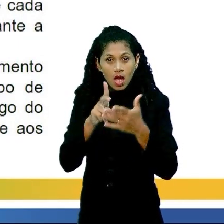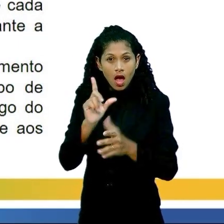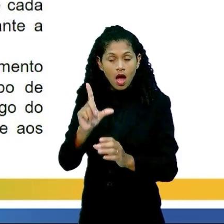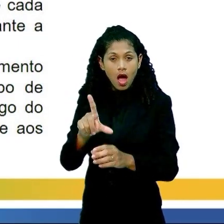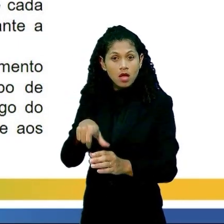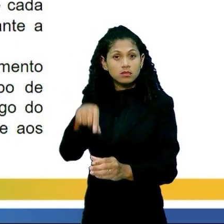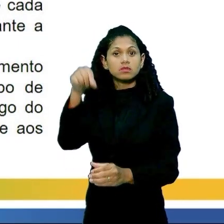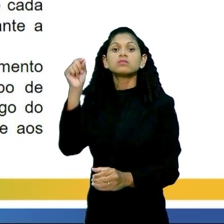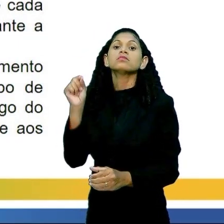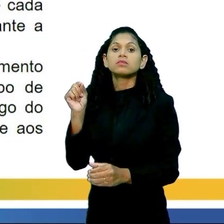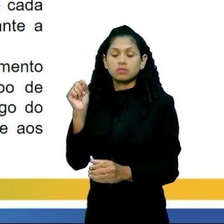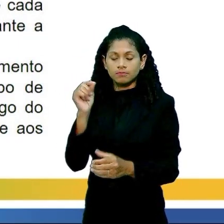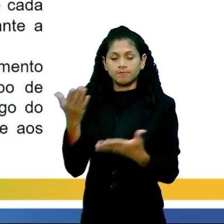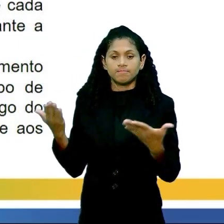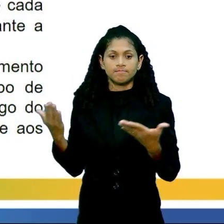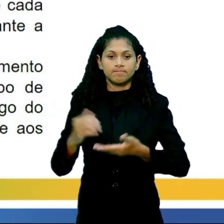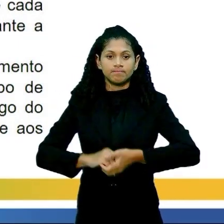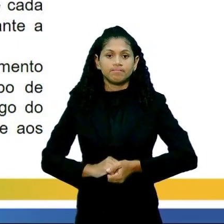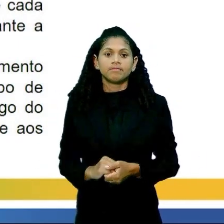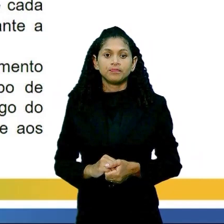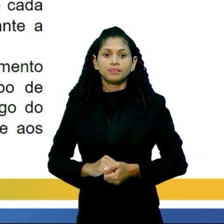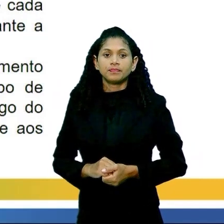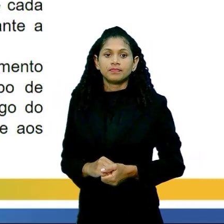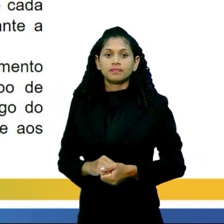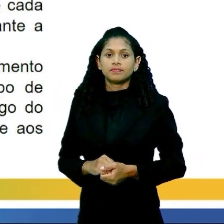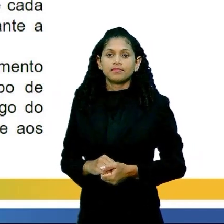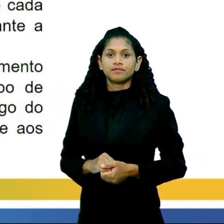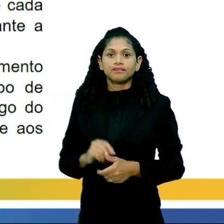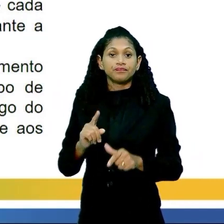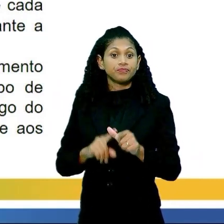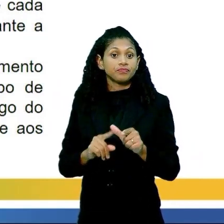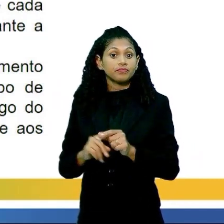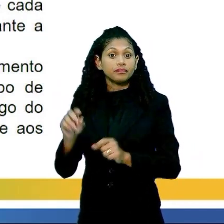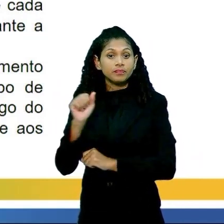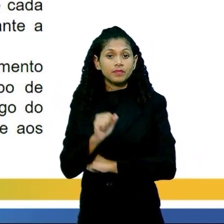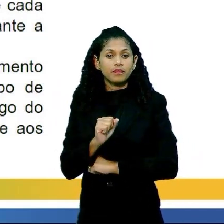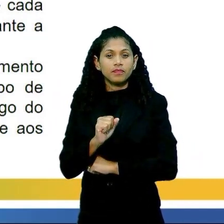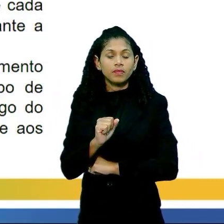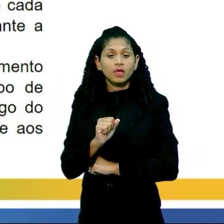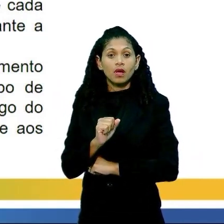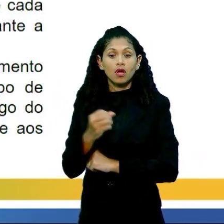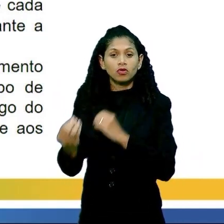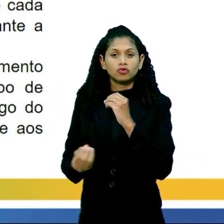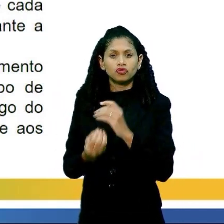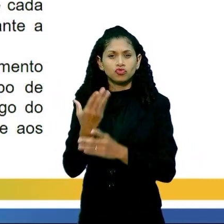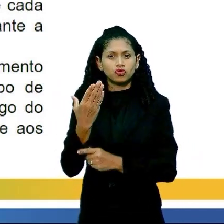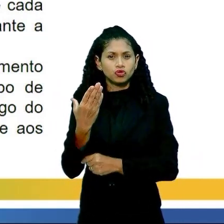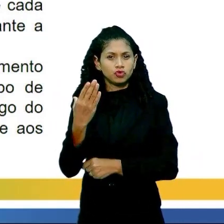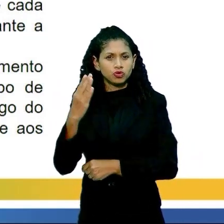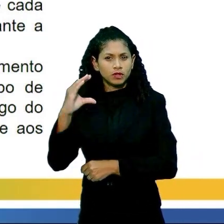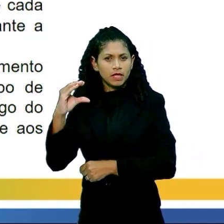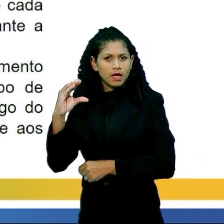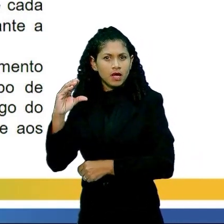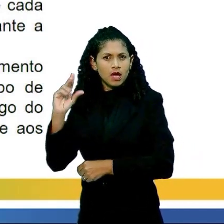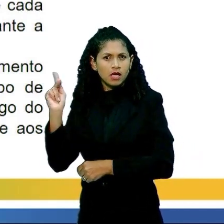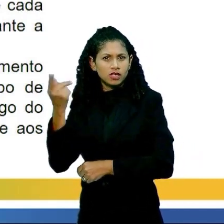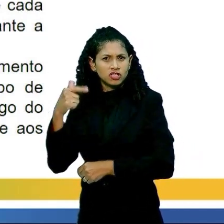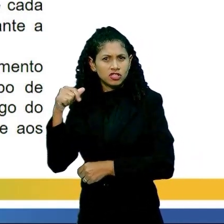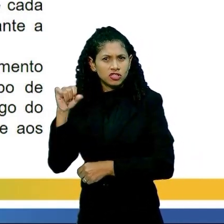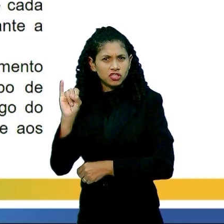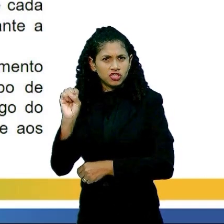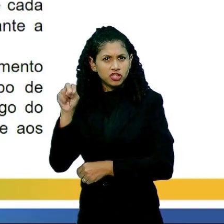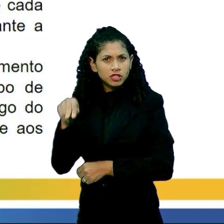fale sobre Império Romano. Vamos lá? Alternativa A amarelinha surgiu na China, aqui eu já cancelaria, tipo,